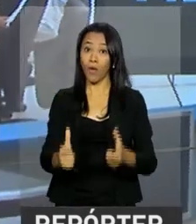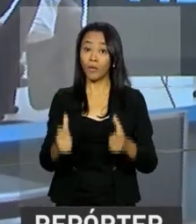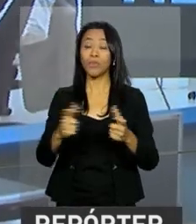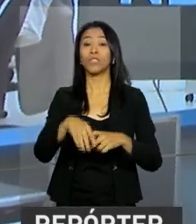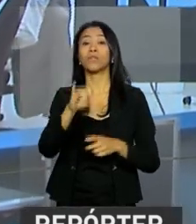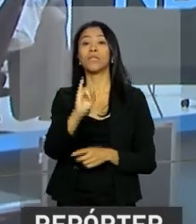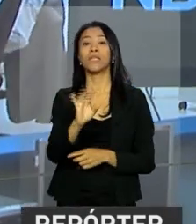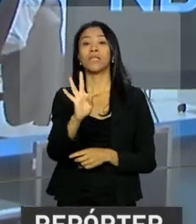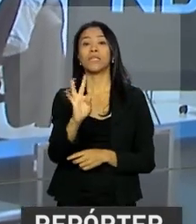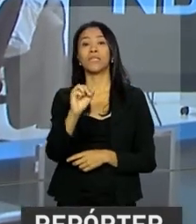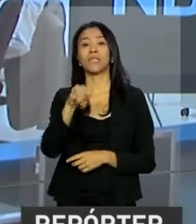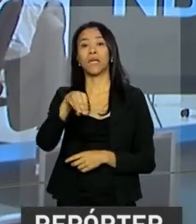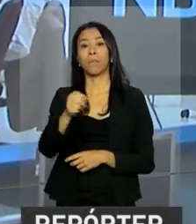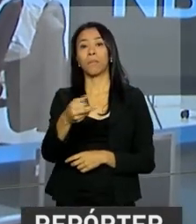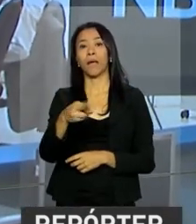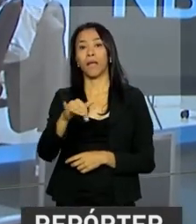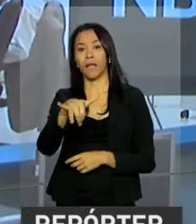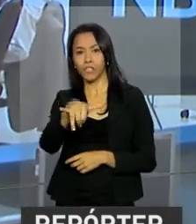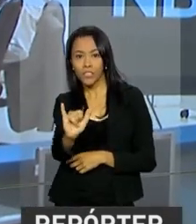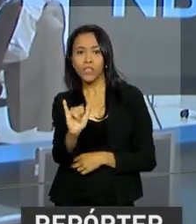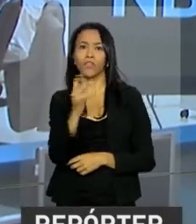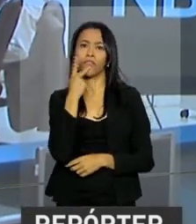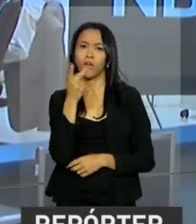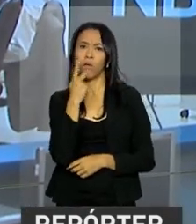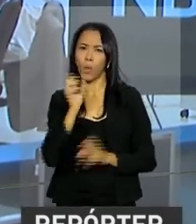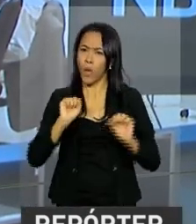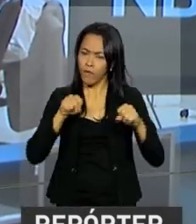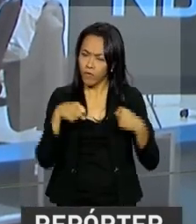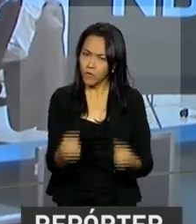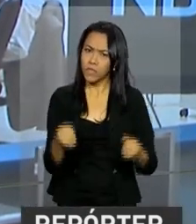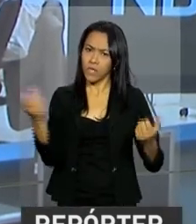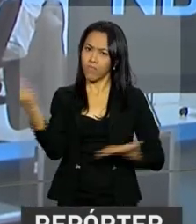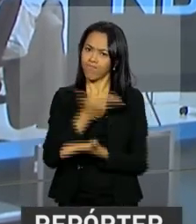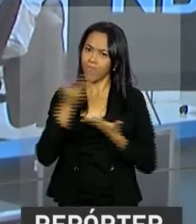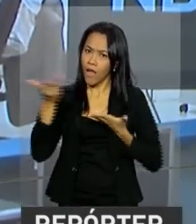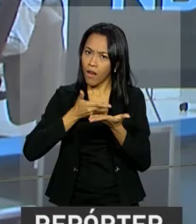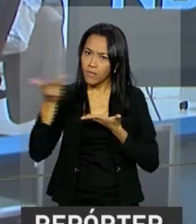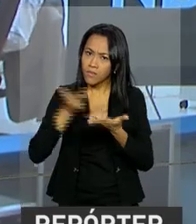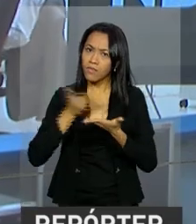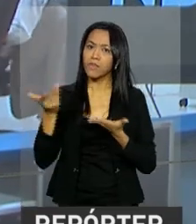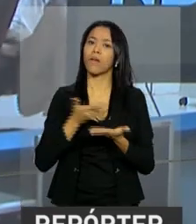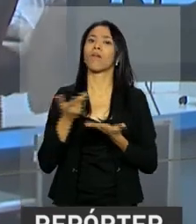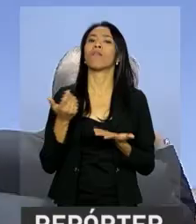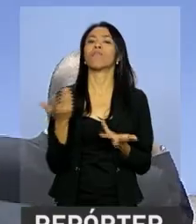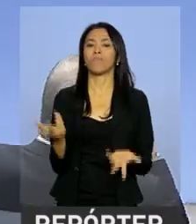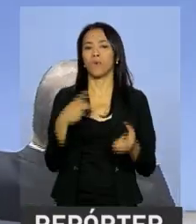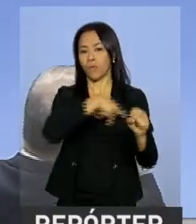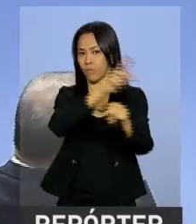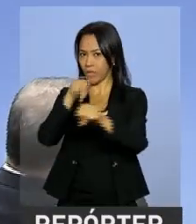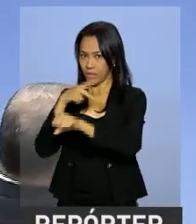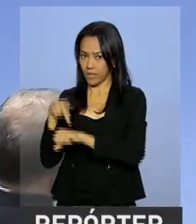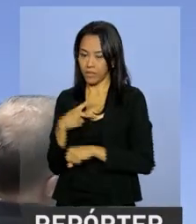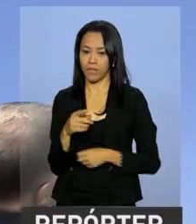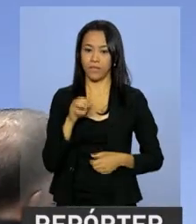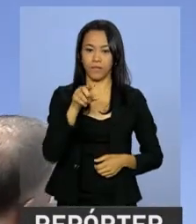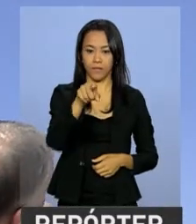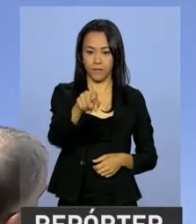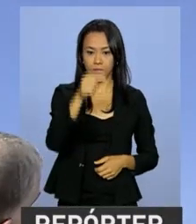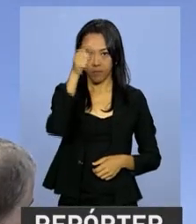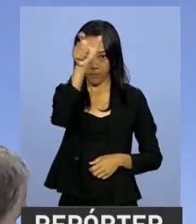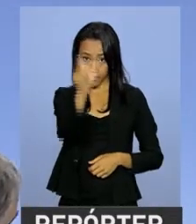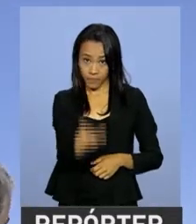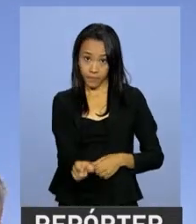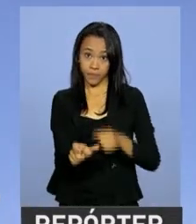Serra ontem falou com a imprensa sobre reforçar a relação entre os países. O ministro das